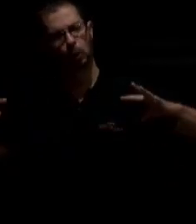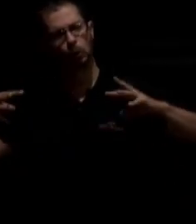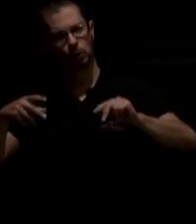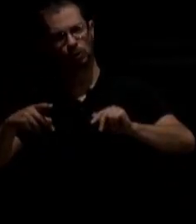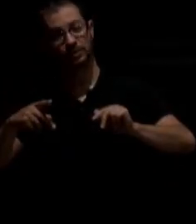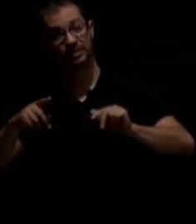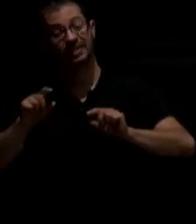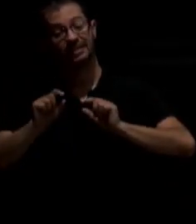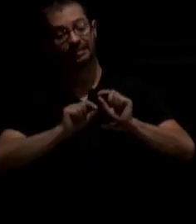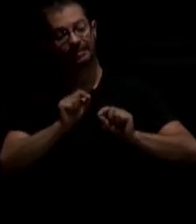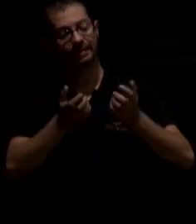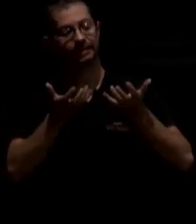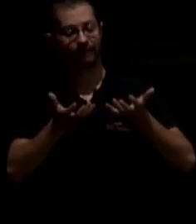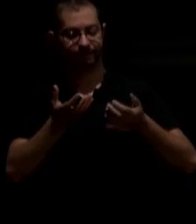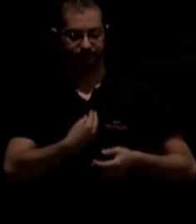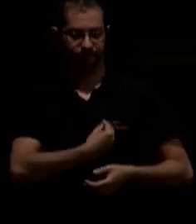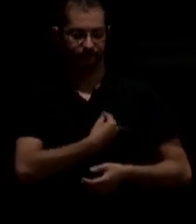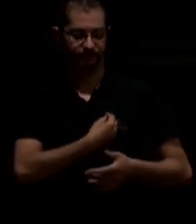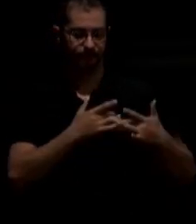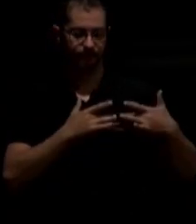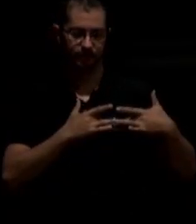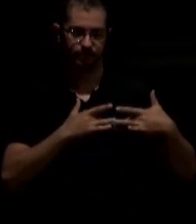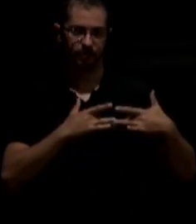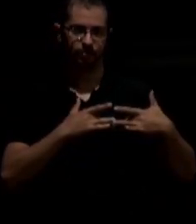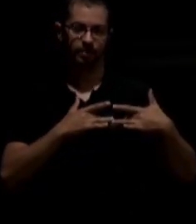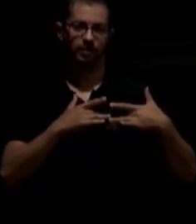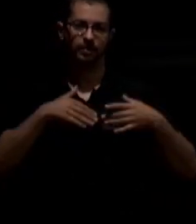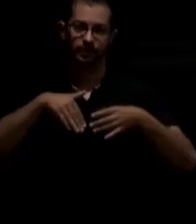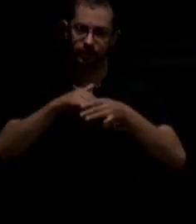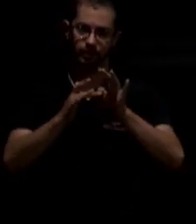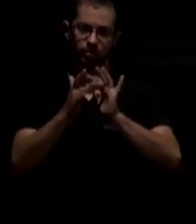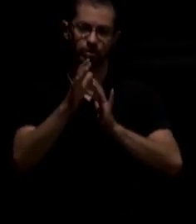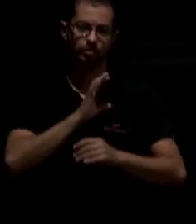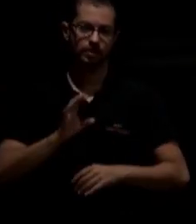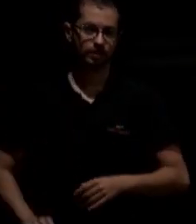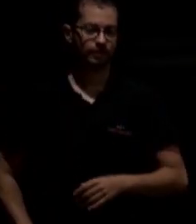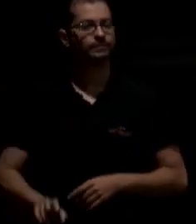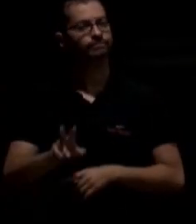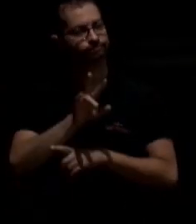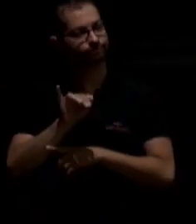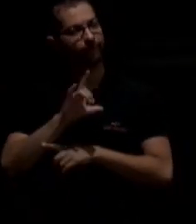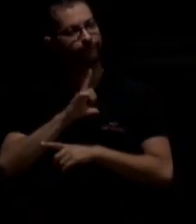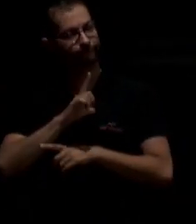quantos quiserem viver piedosamente em Cristo Jesus, serão